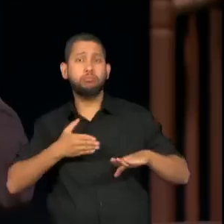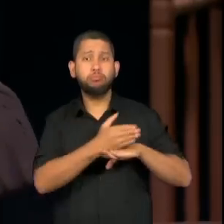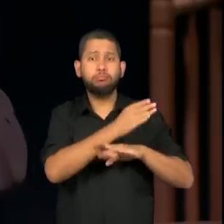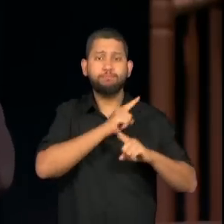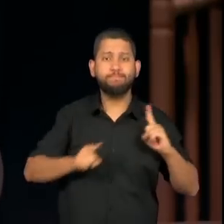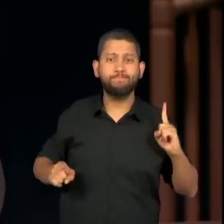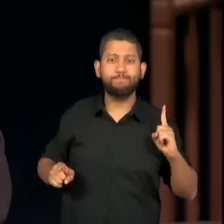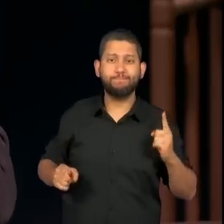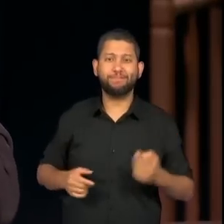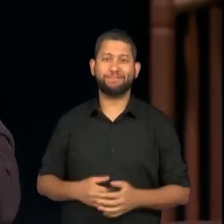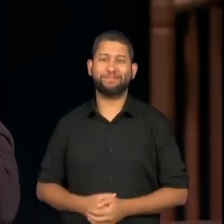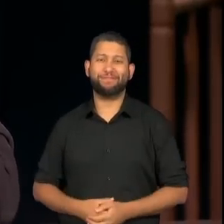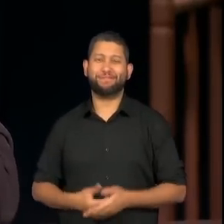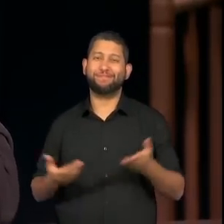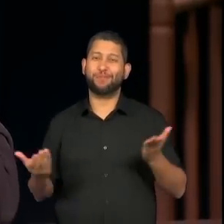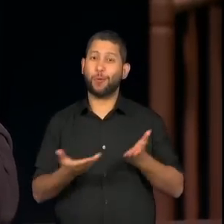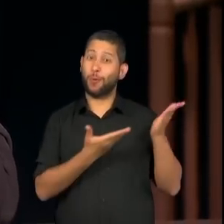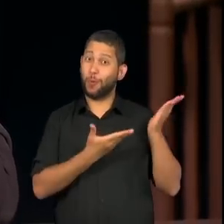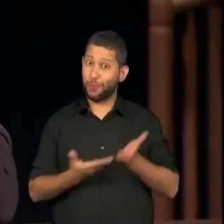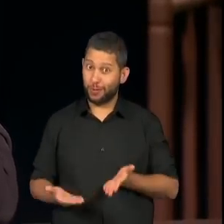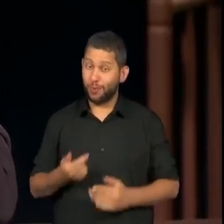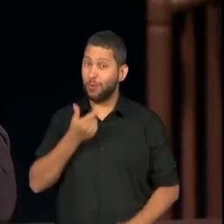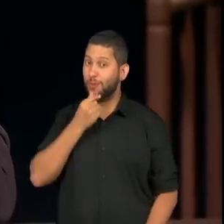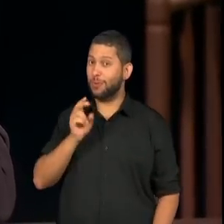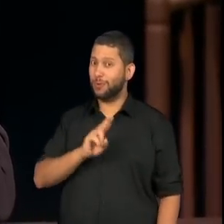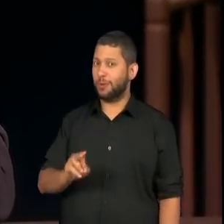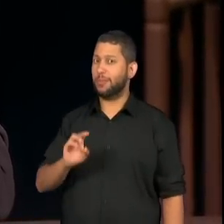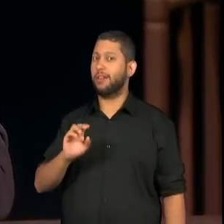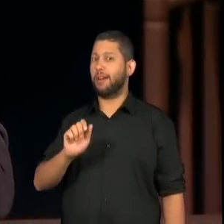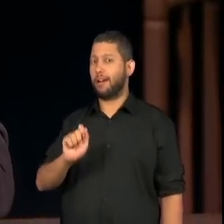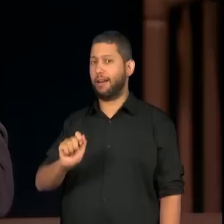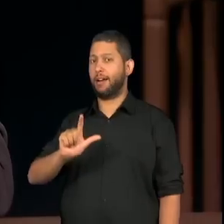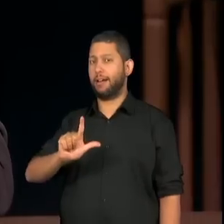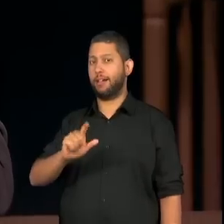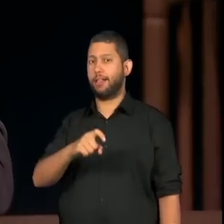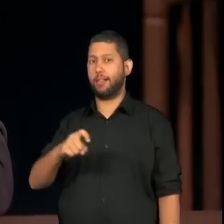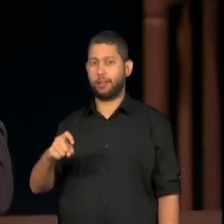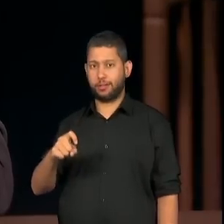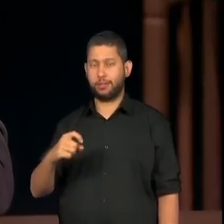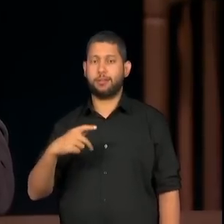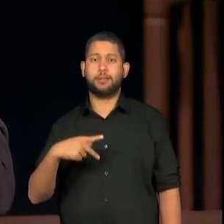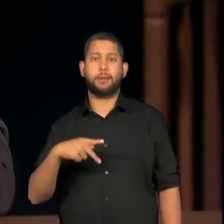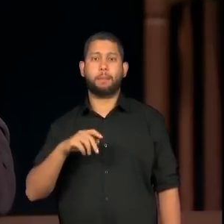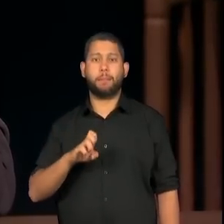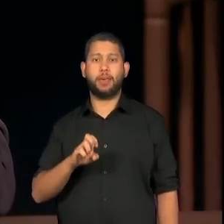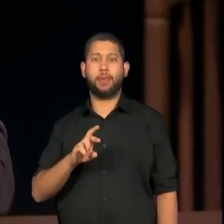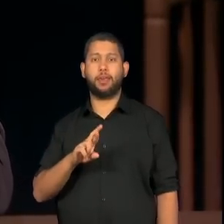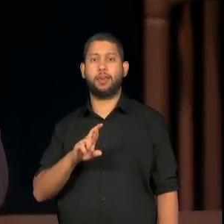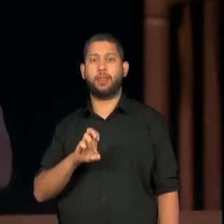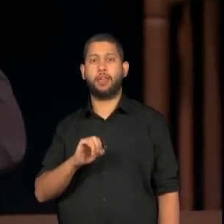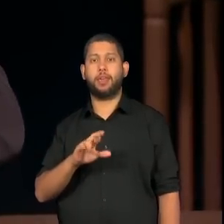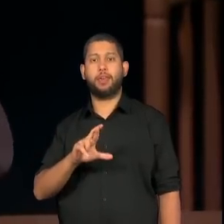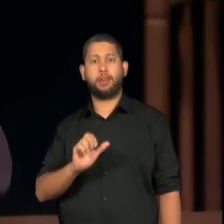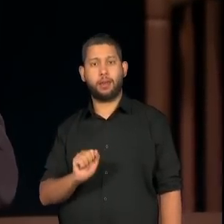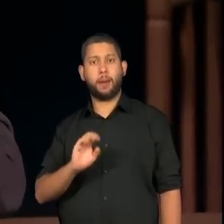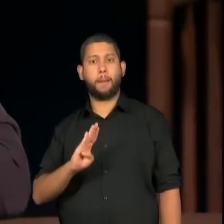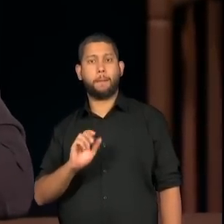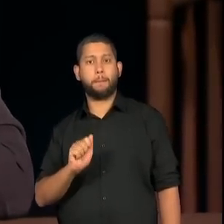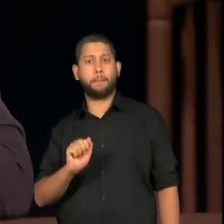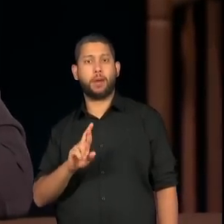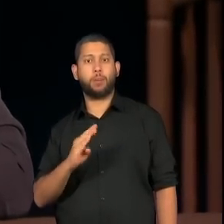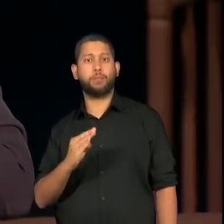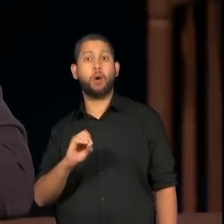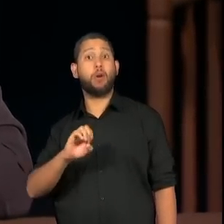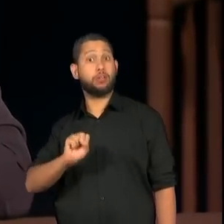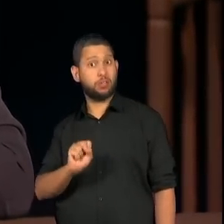meu convidado também é Barbosa. Alex Pereira Barbosa, escancara a desigualdade brasileira com a sua